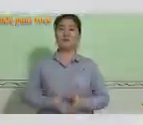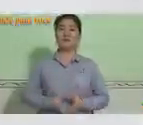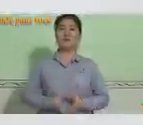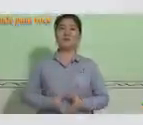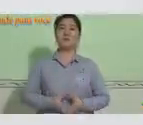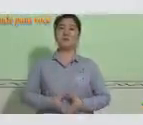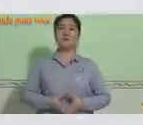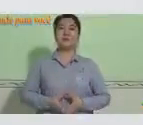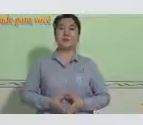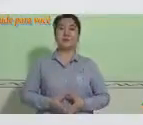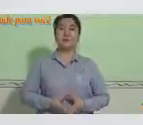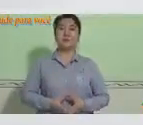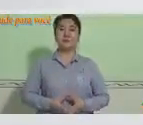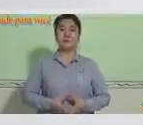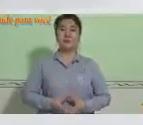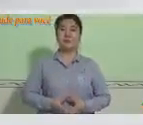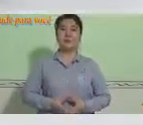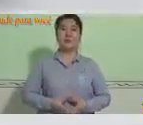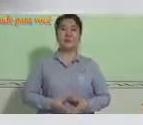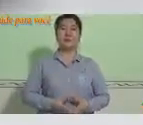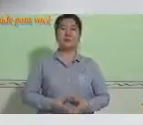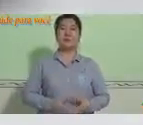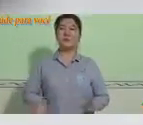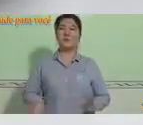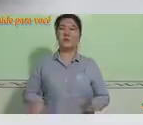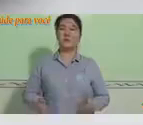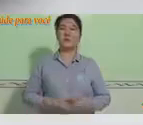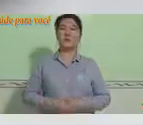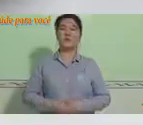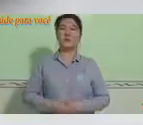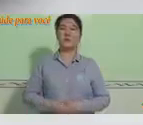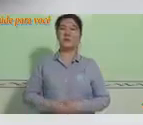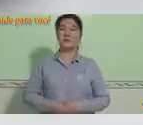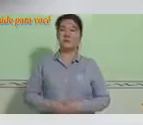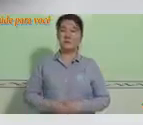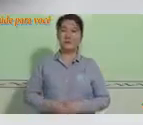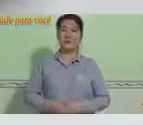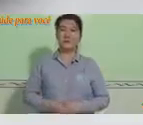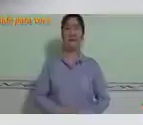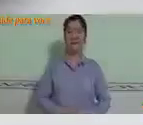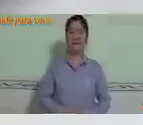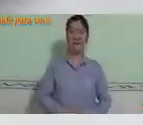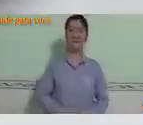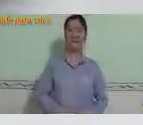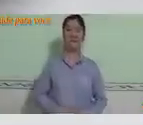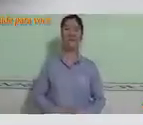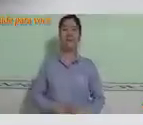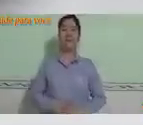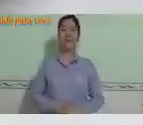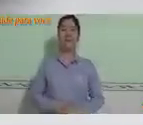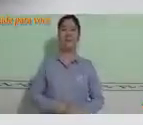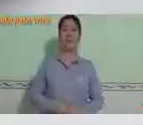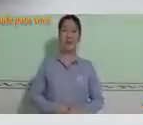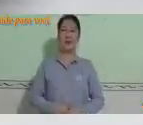uma angina podem provocar dor no peito que irradia para o braço e, vírgula, apesar de ser mais frequente para o braço esquerdo, vírgula,